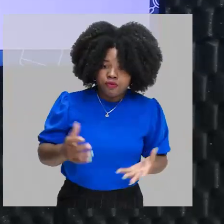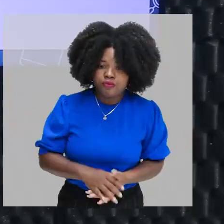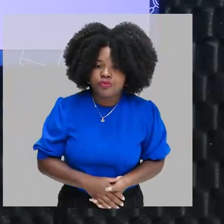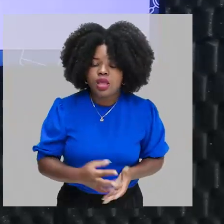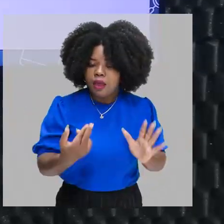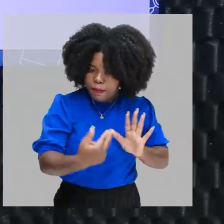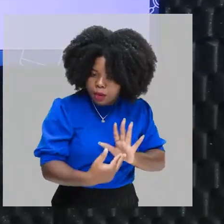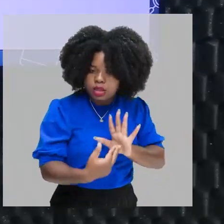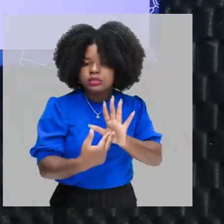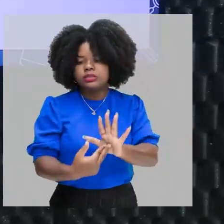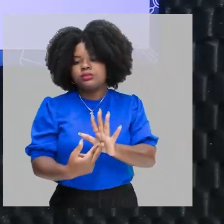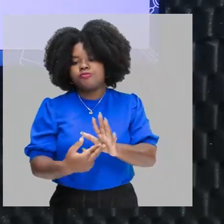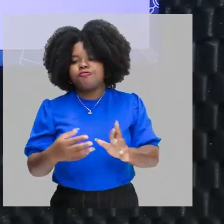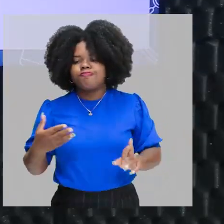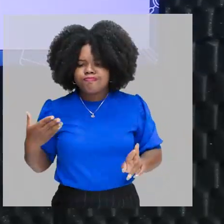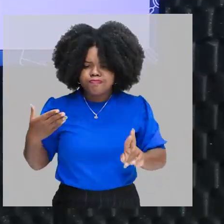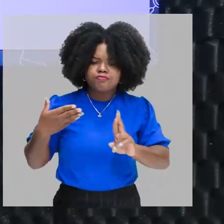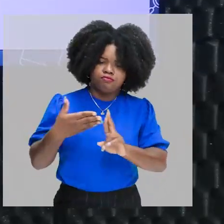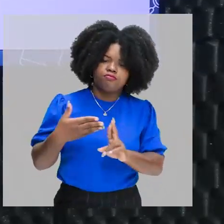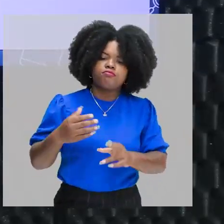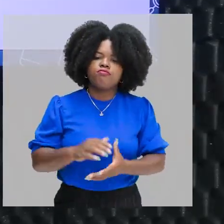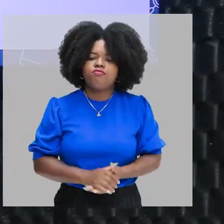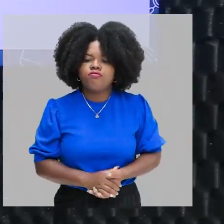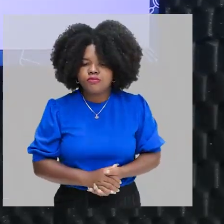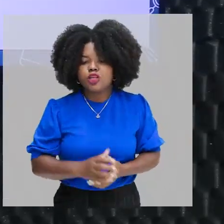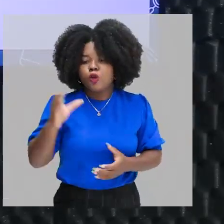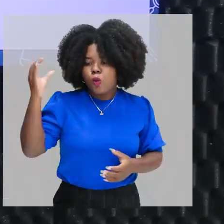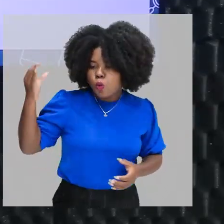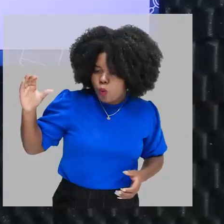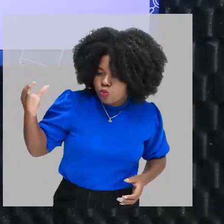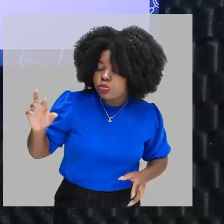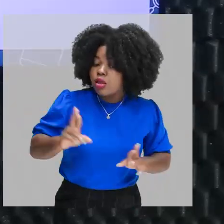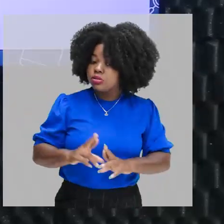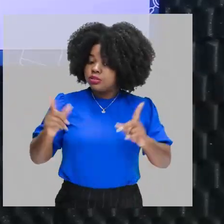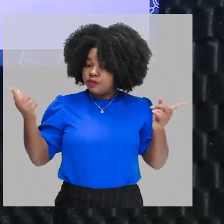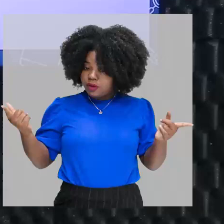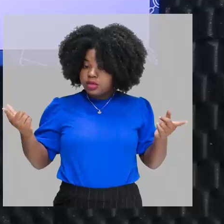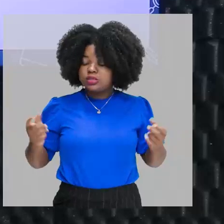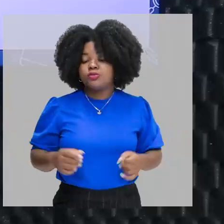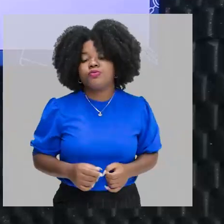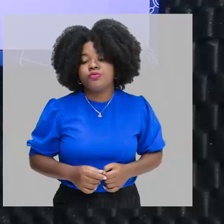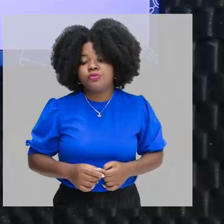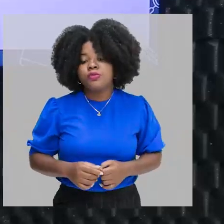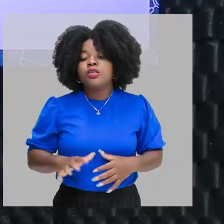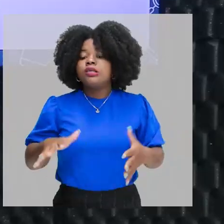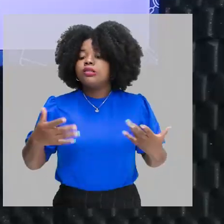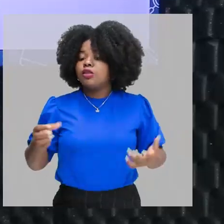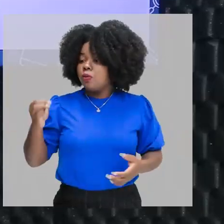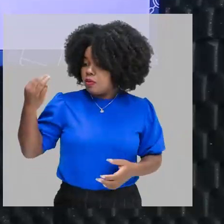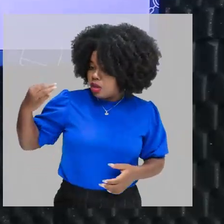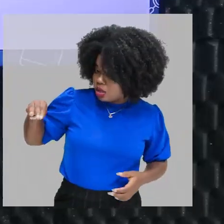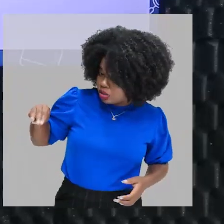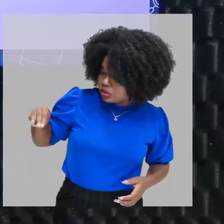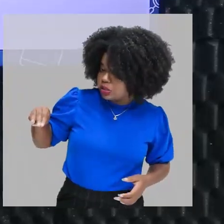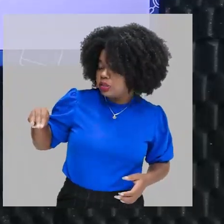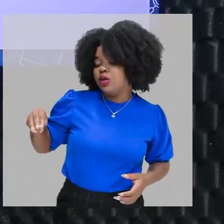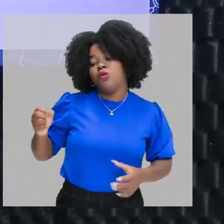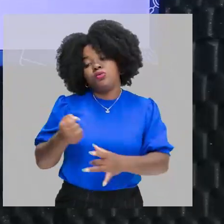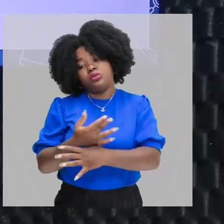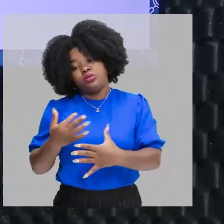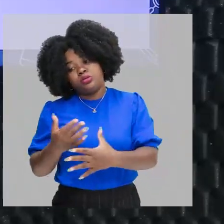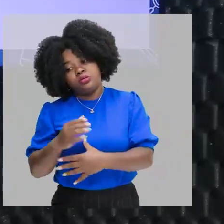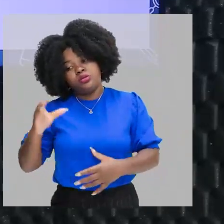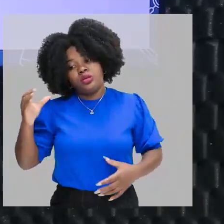representando essas referências ou esses referenciais culturais diferentes. Então, o Maranhão, ou a capital de São Luís,